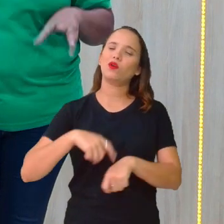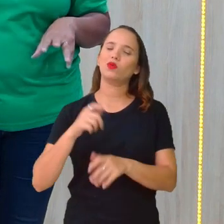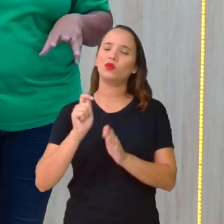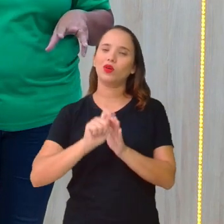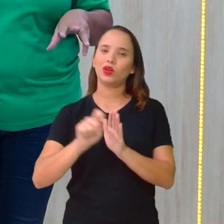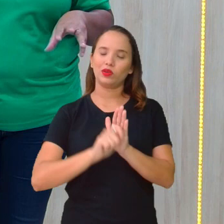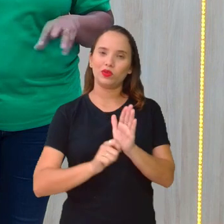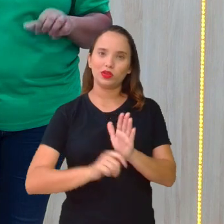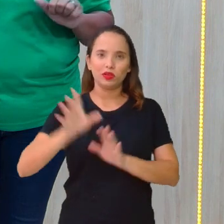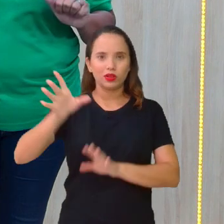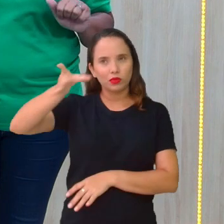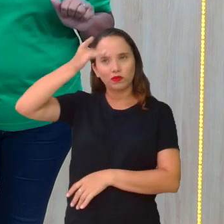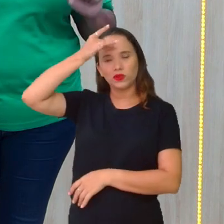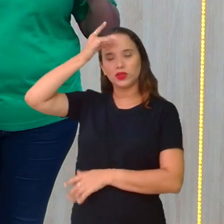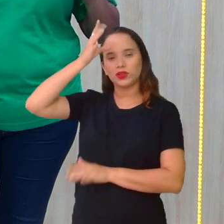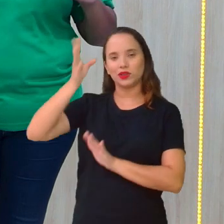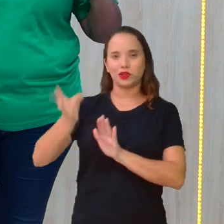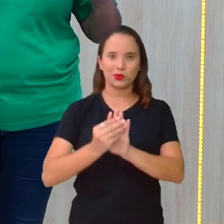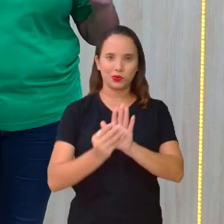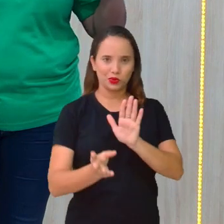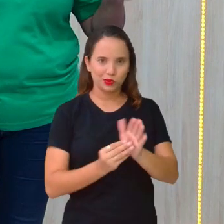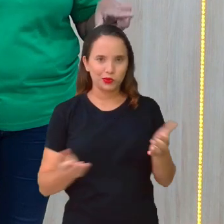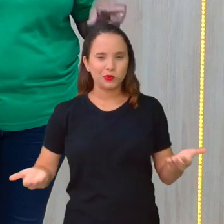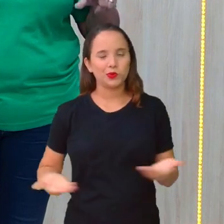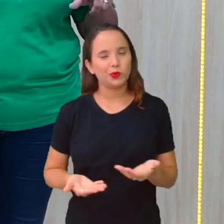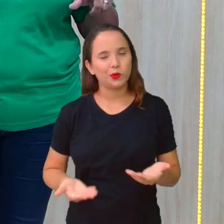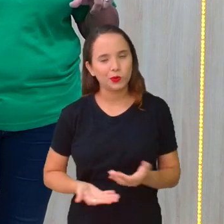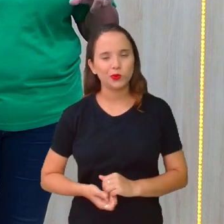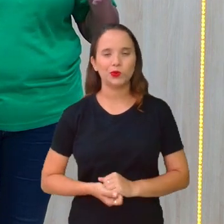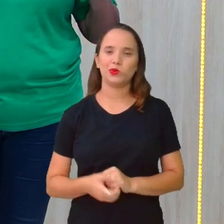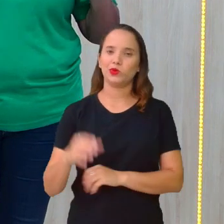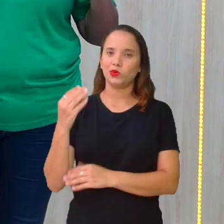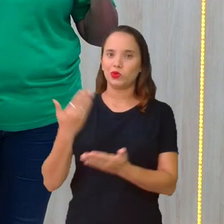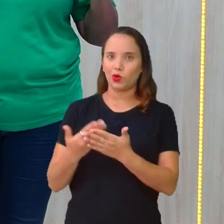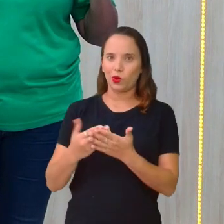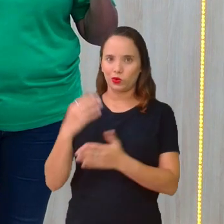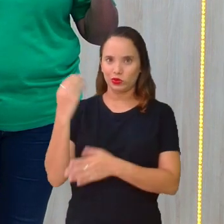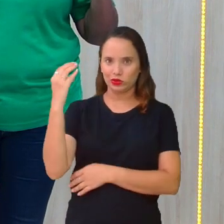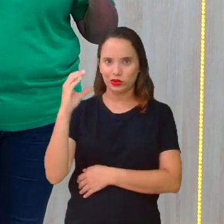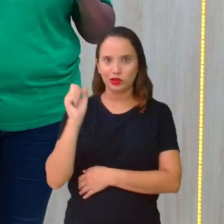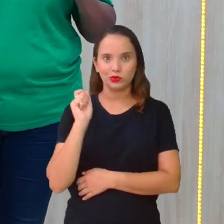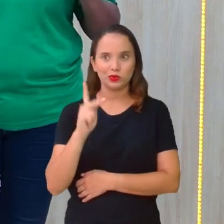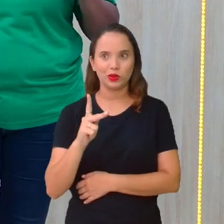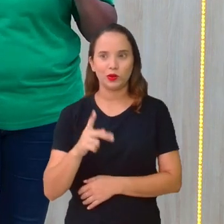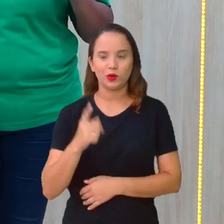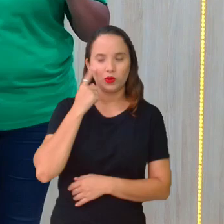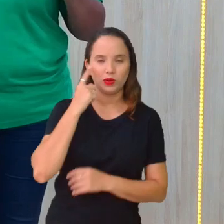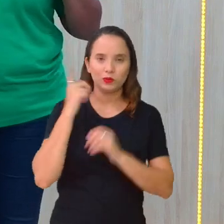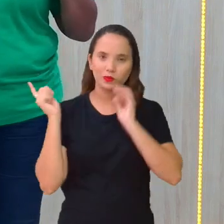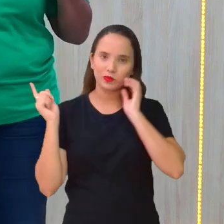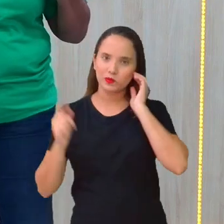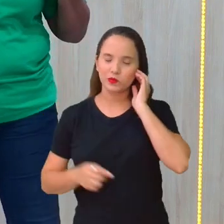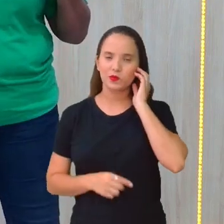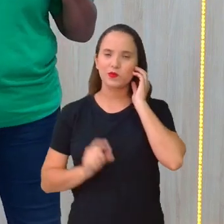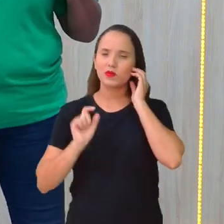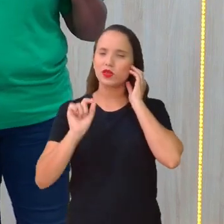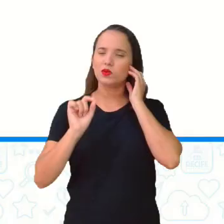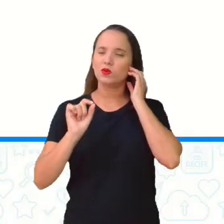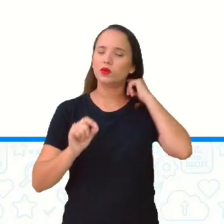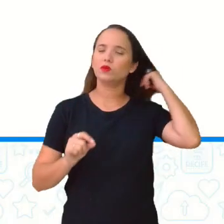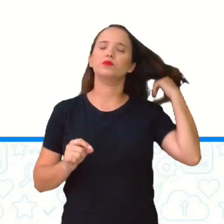e fixar o conteúdo que a gente trabalhou aqui na nossa aula de ciências hoje, tá? Olha só, o que é que vocês vão